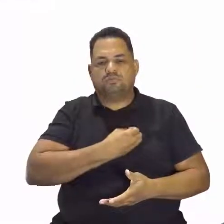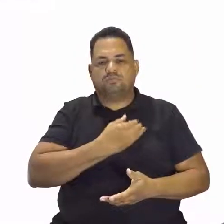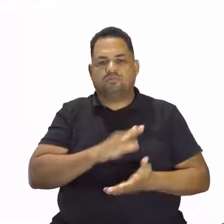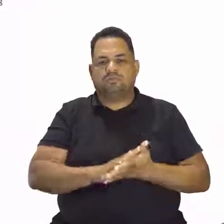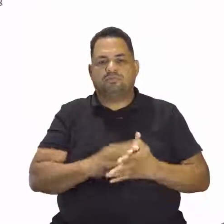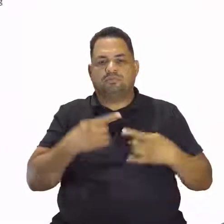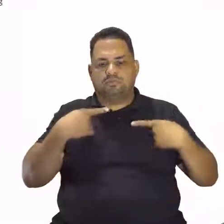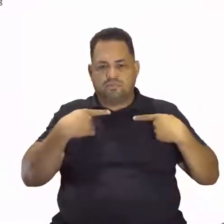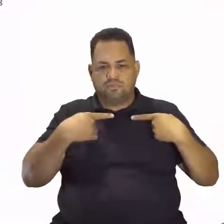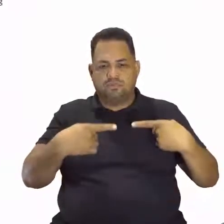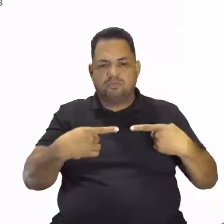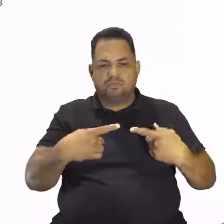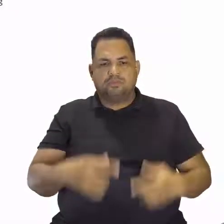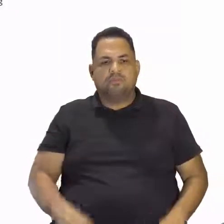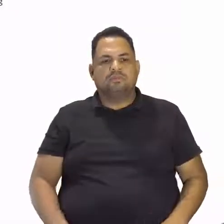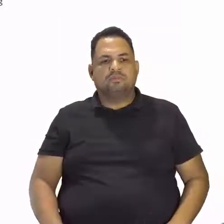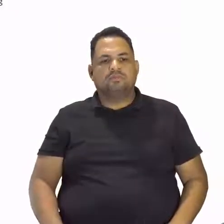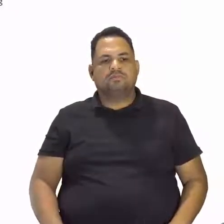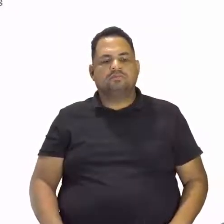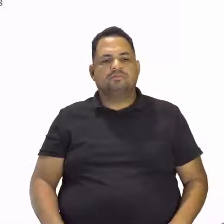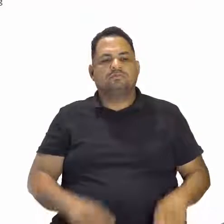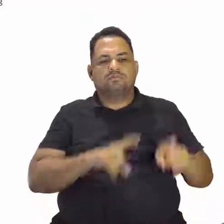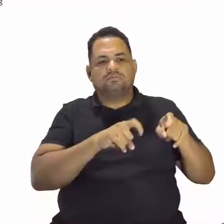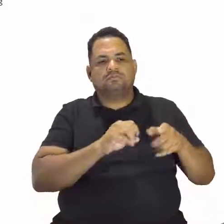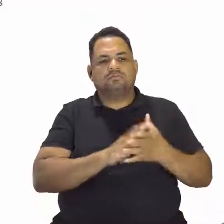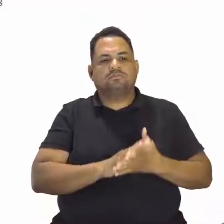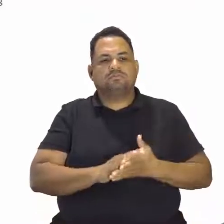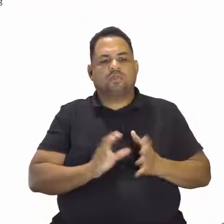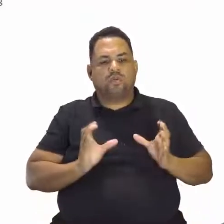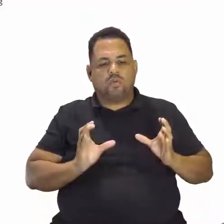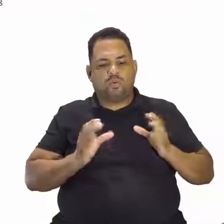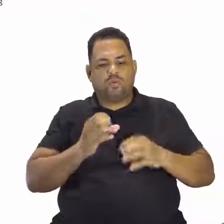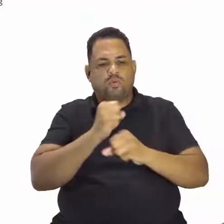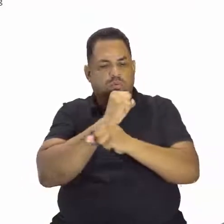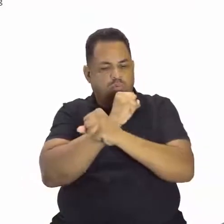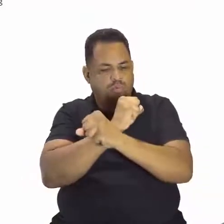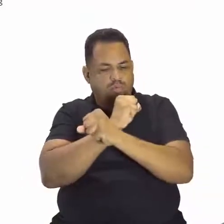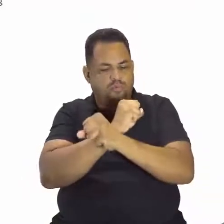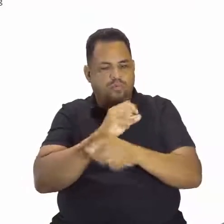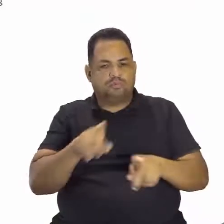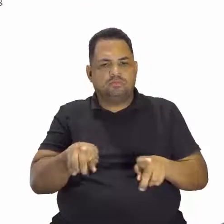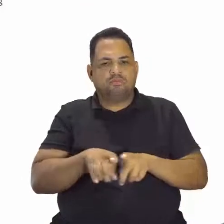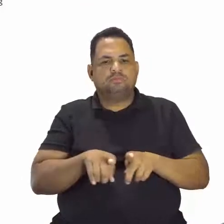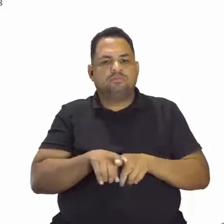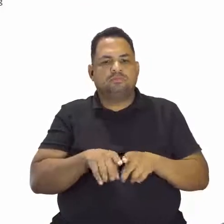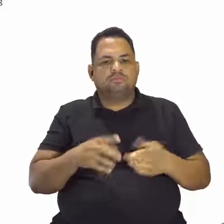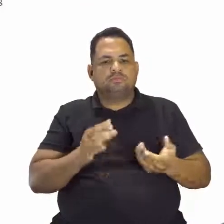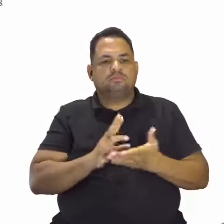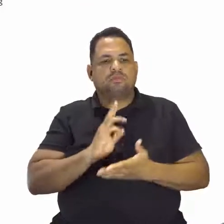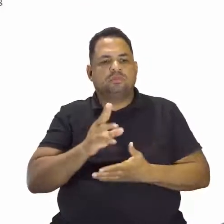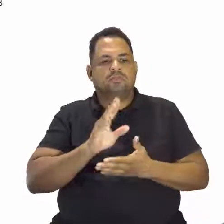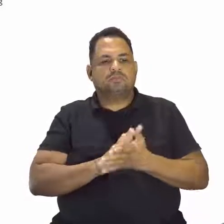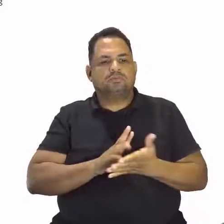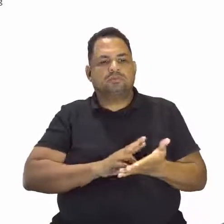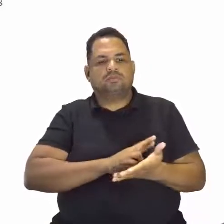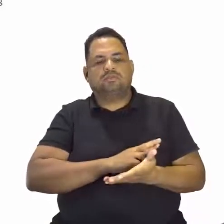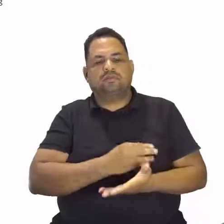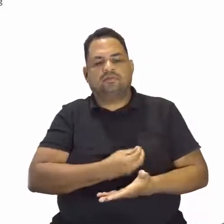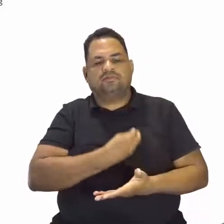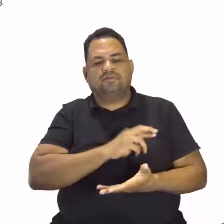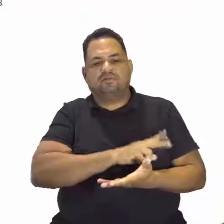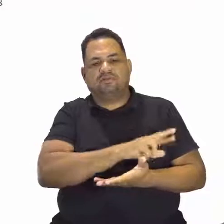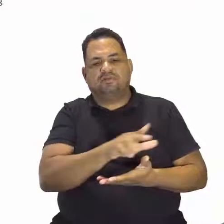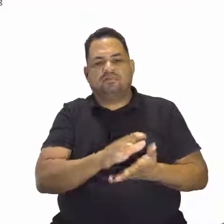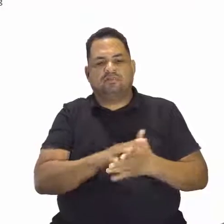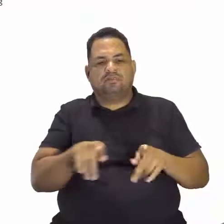conflitos agrários. E os quilombolas, né? Assim como os indígenas, a conservação da biodiversidade também está